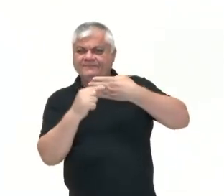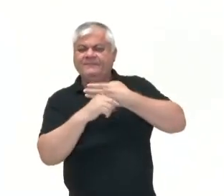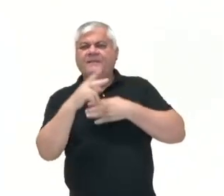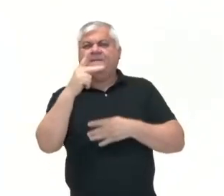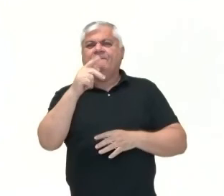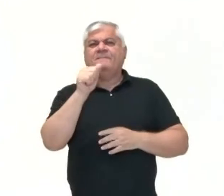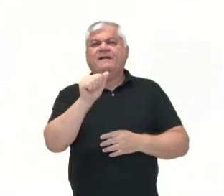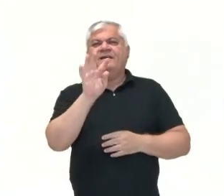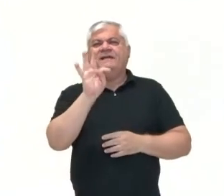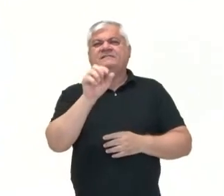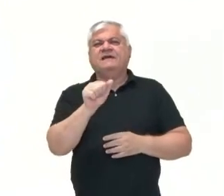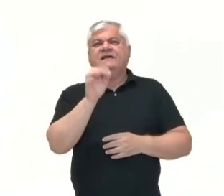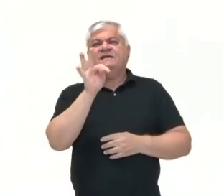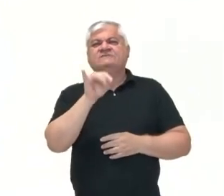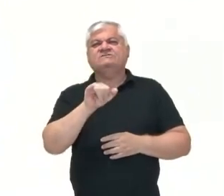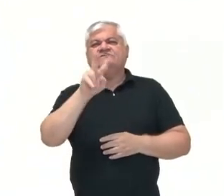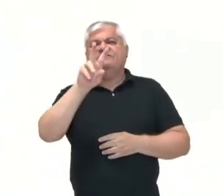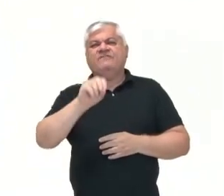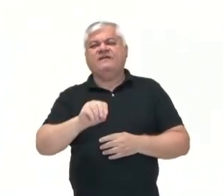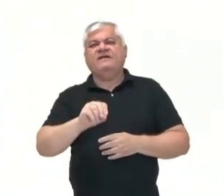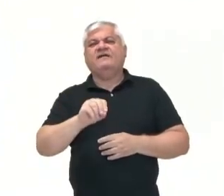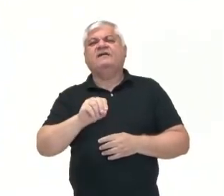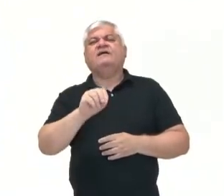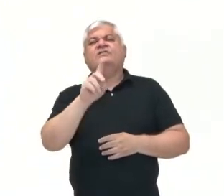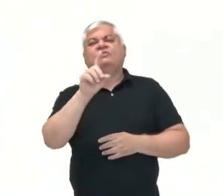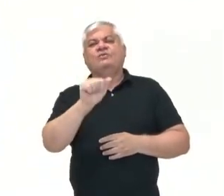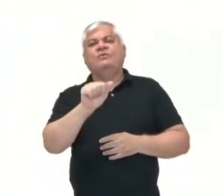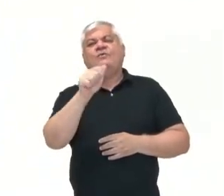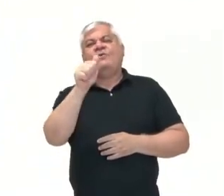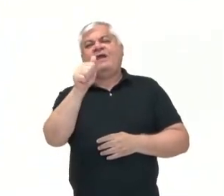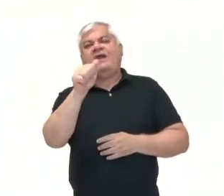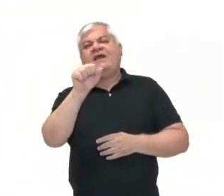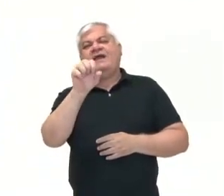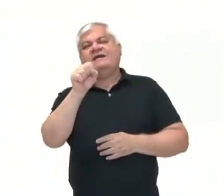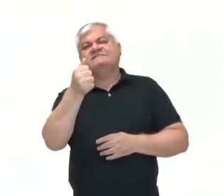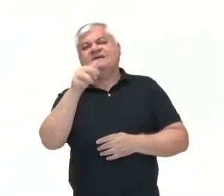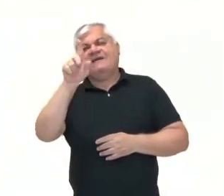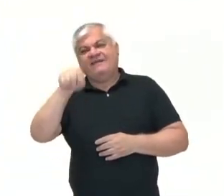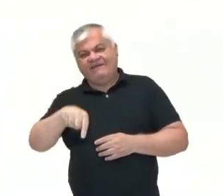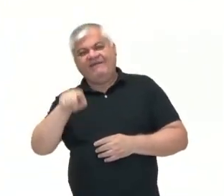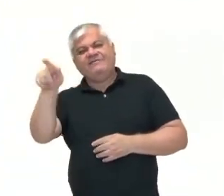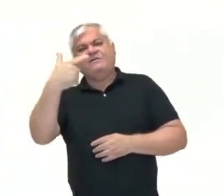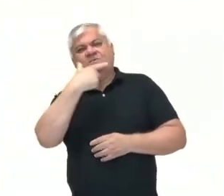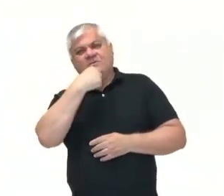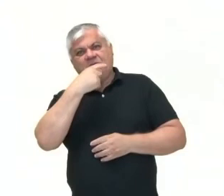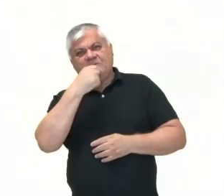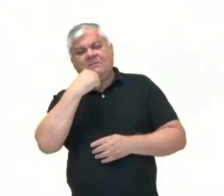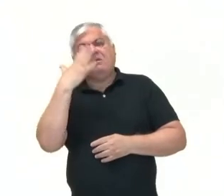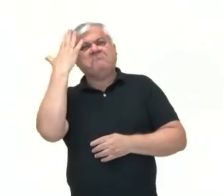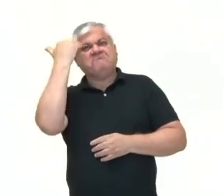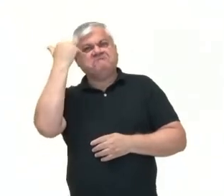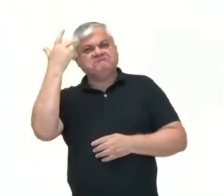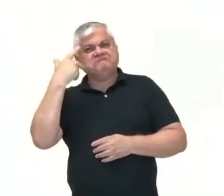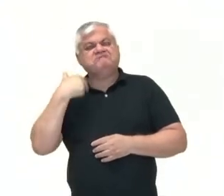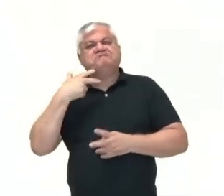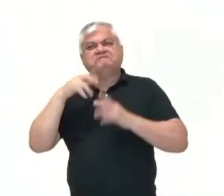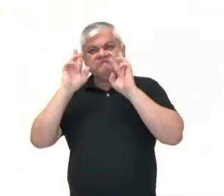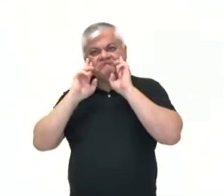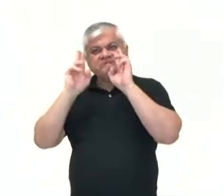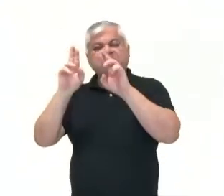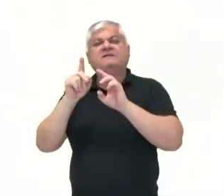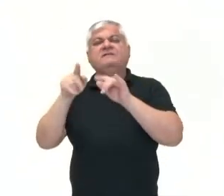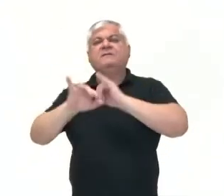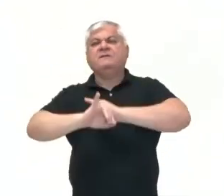do Assaré, que é cordelista nordestino, gente de boa fé. Homem muito respeitado, sempre pregou o